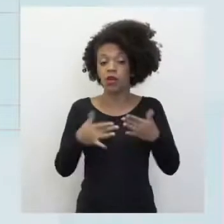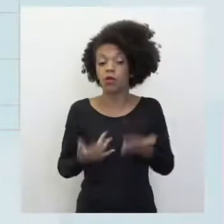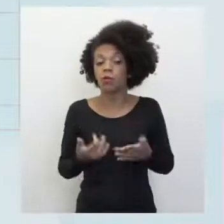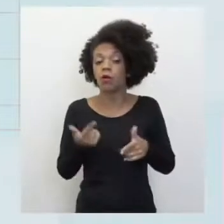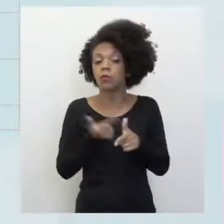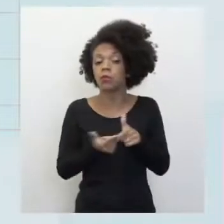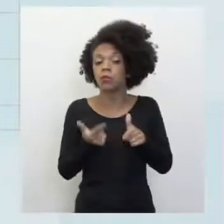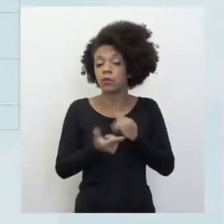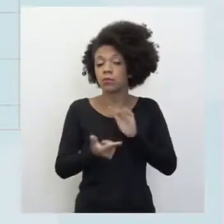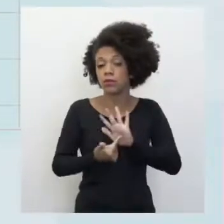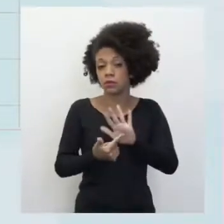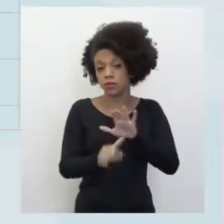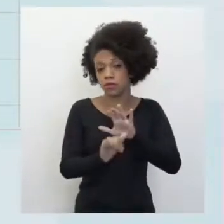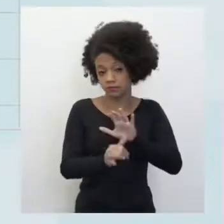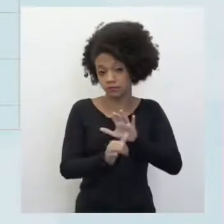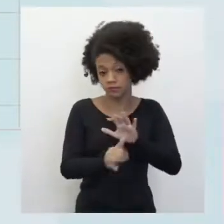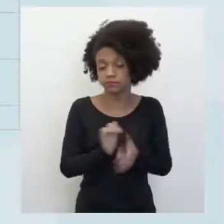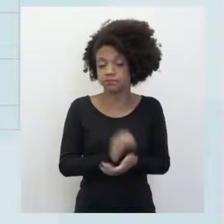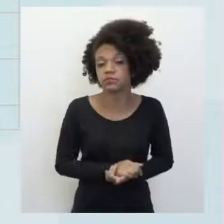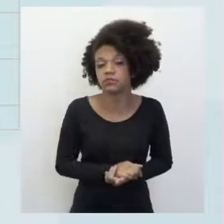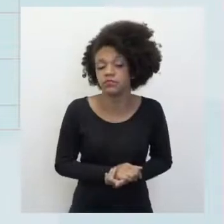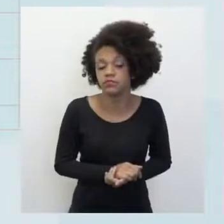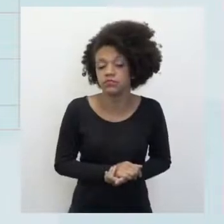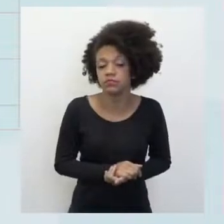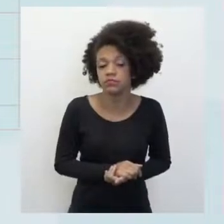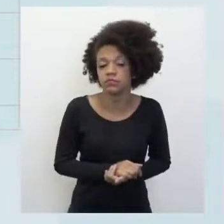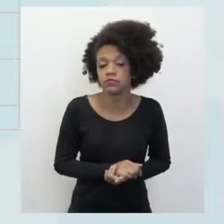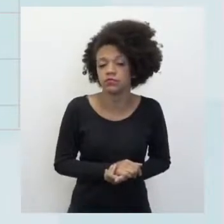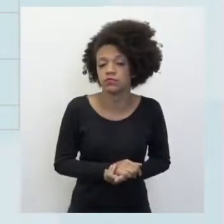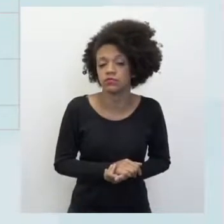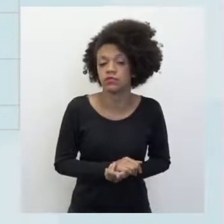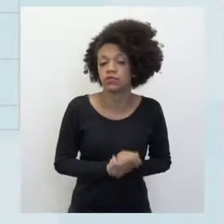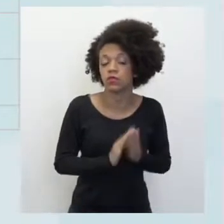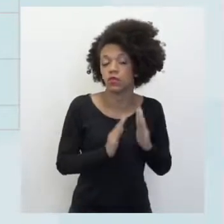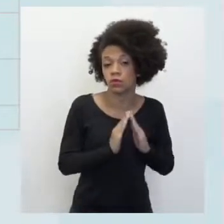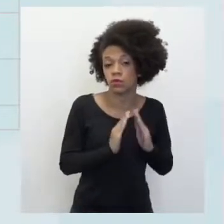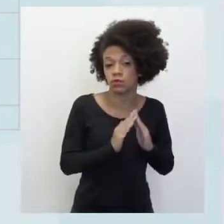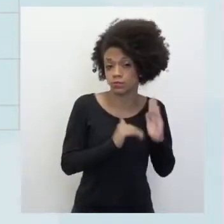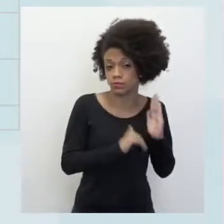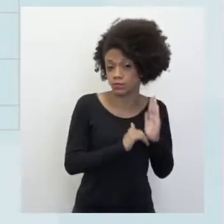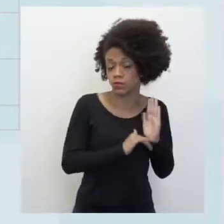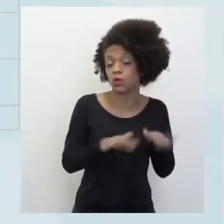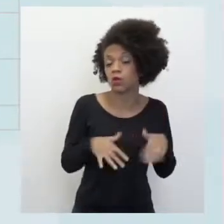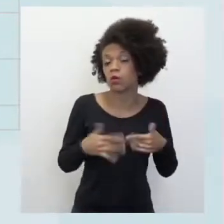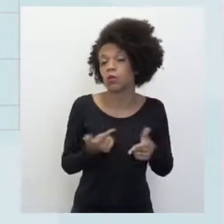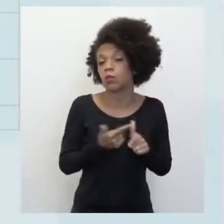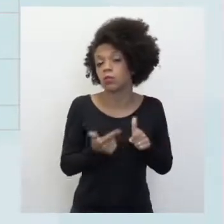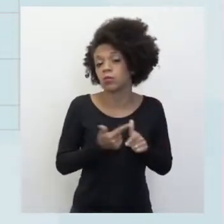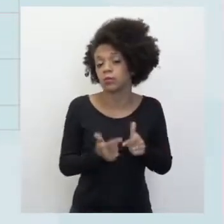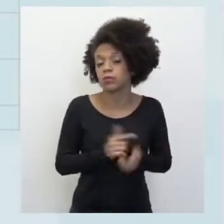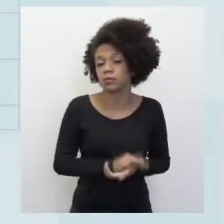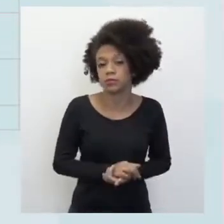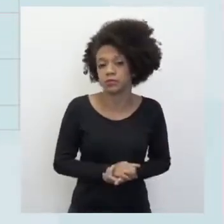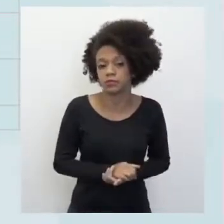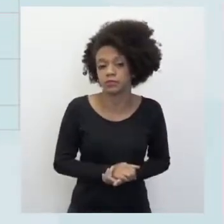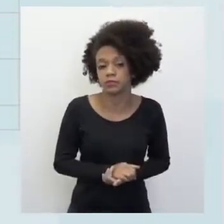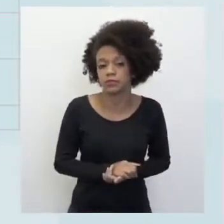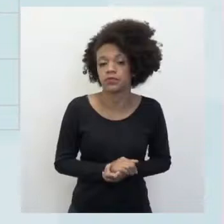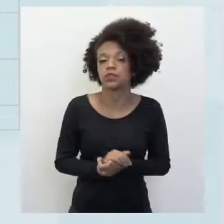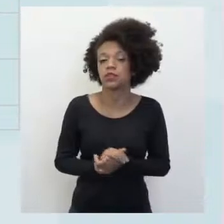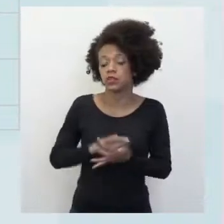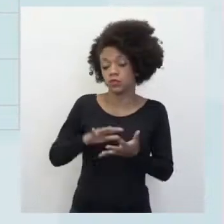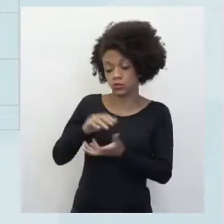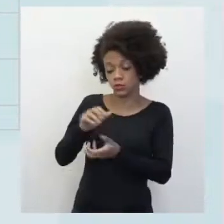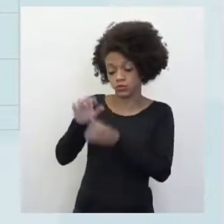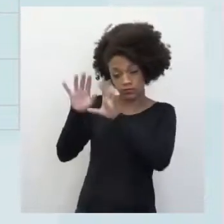aparece no conto? Nos segredos da nossa casa, qual é o problema? E no céu ameaça a terra, qual